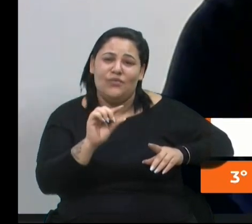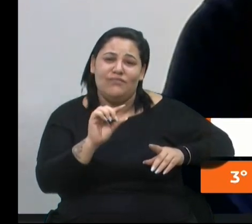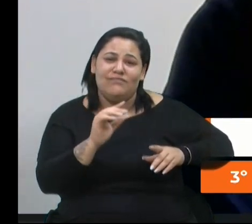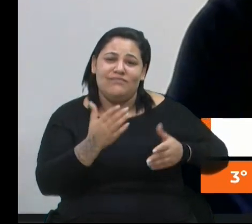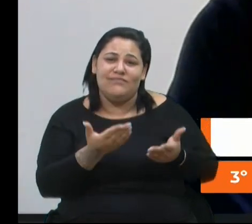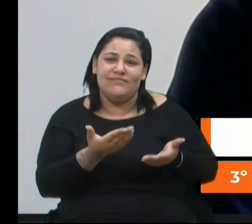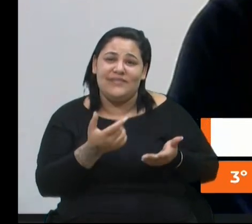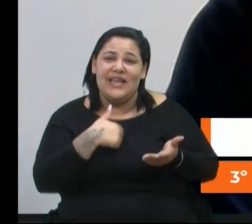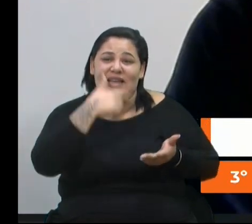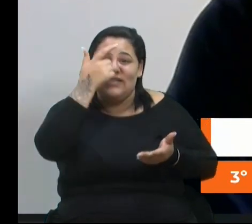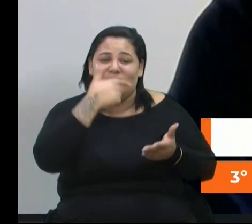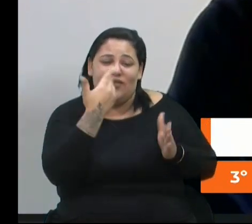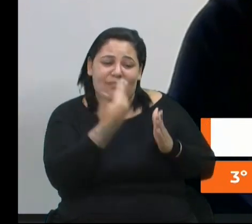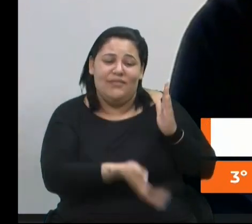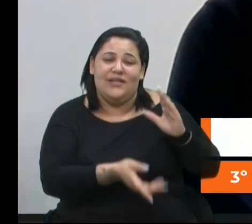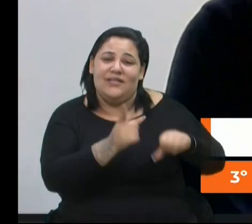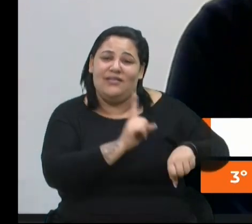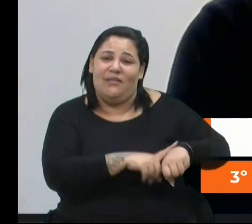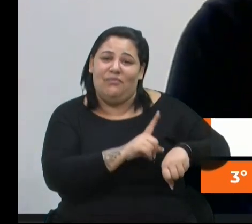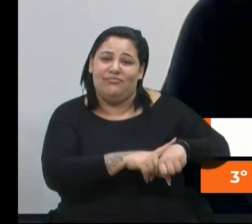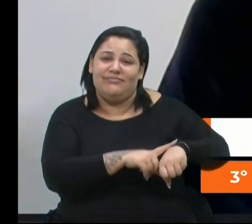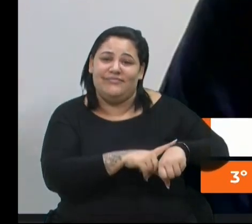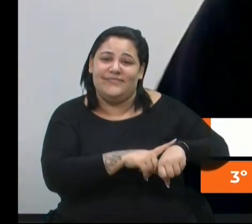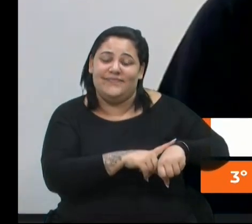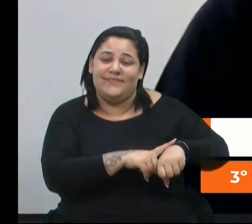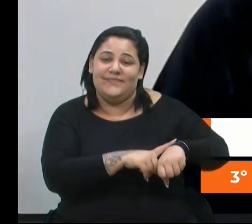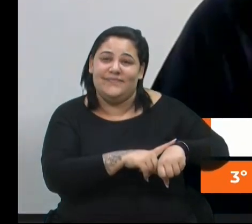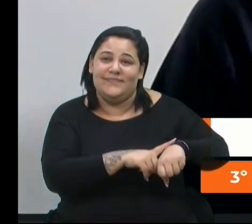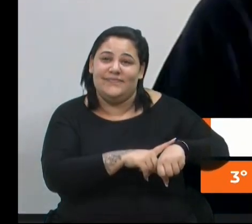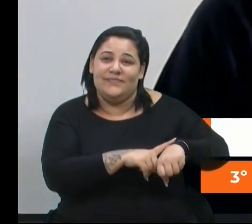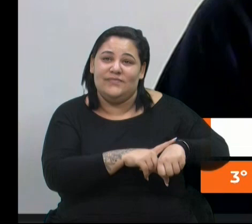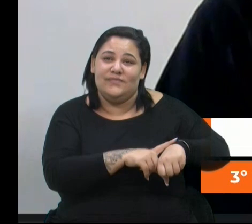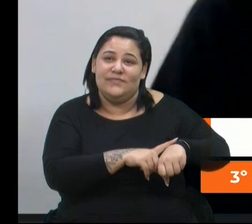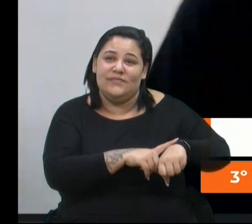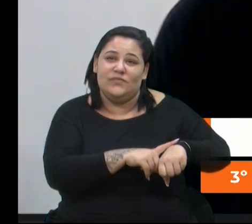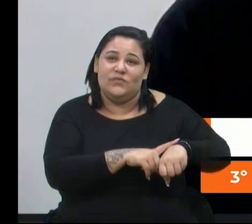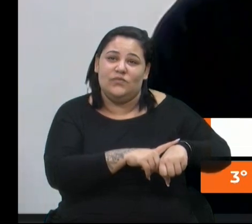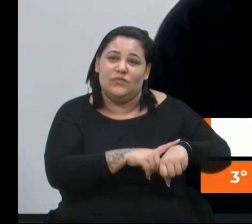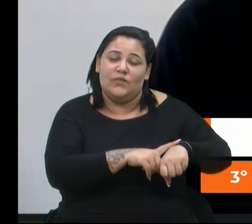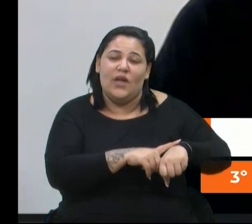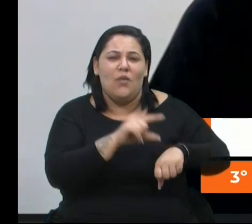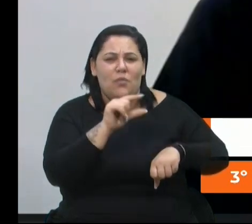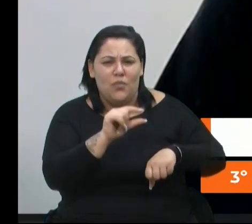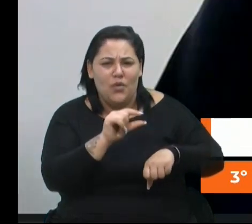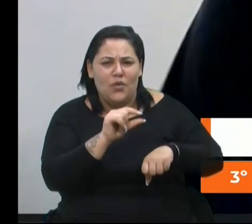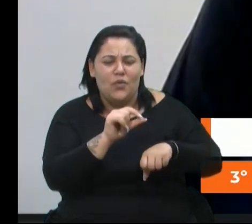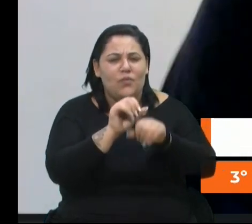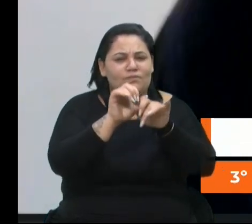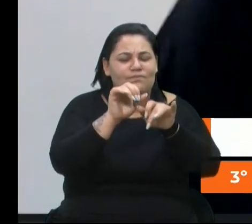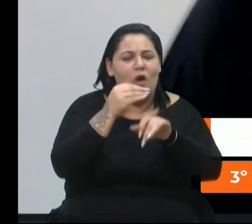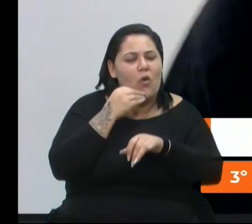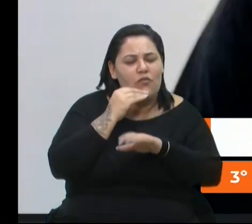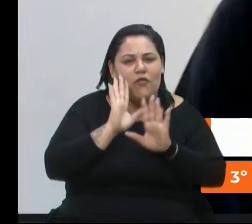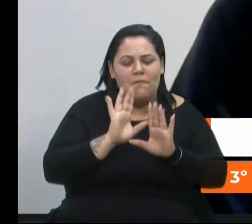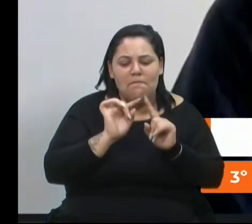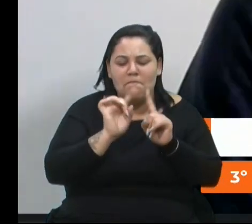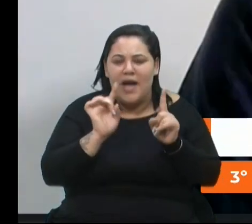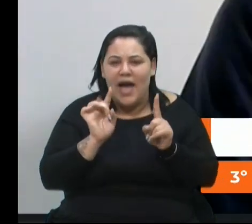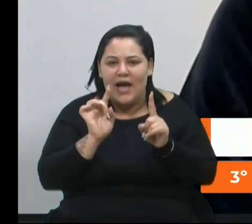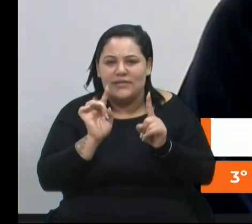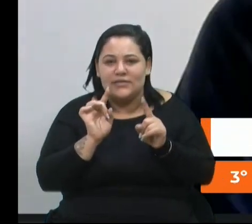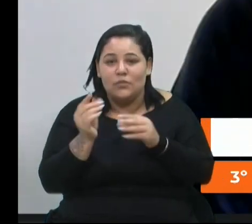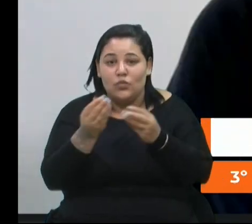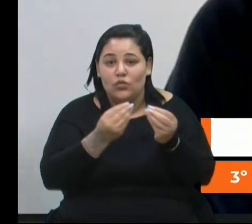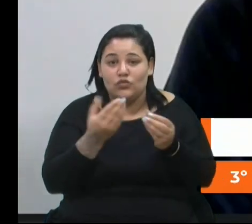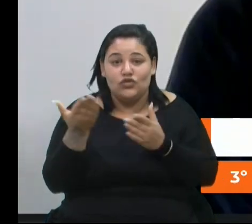vão achar que é perda de tempo, eles vão achar que é desperdício. Estou generalizando um pouco, mas é óbvio que vários desses aí,